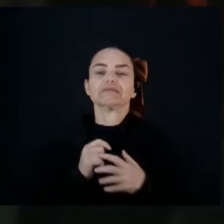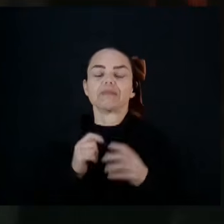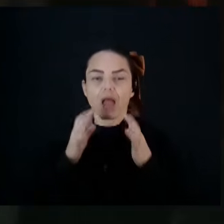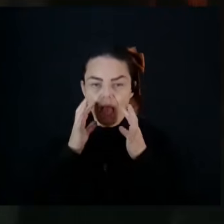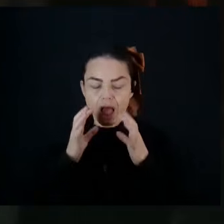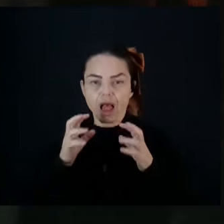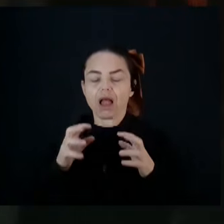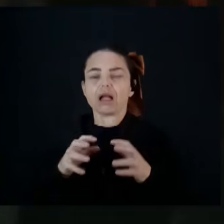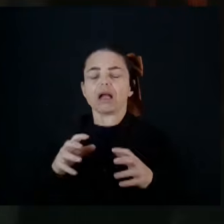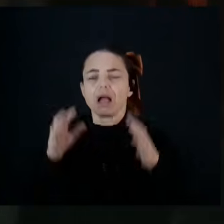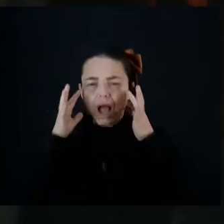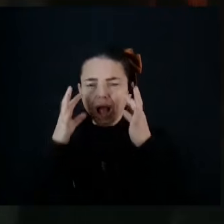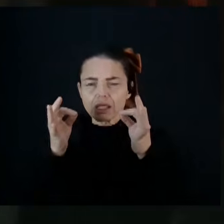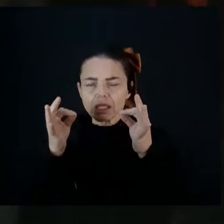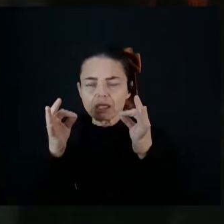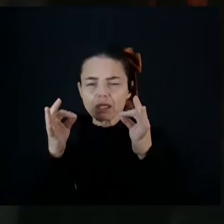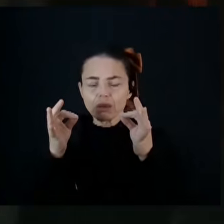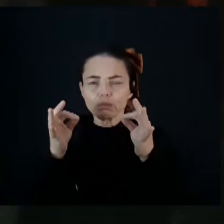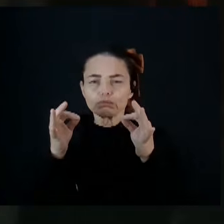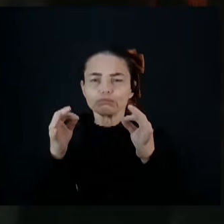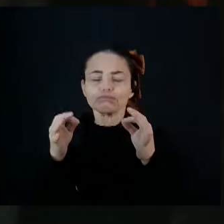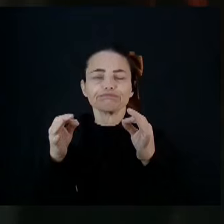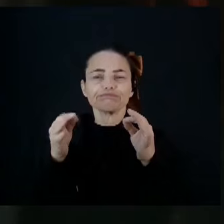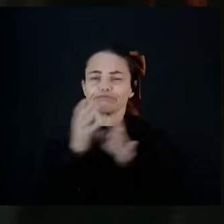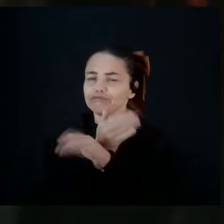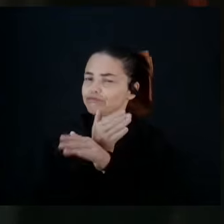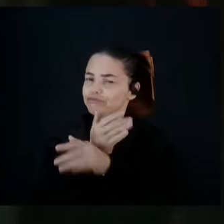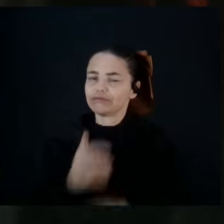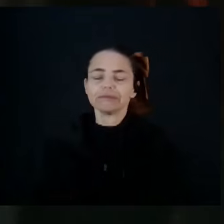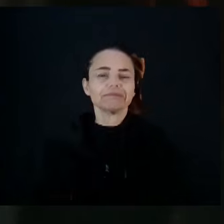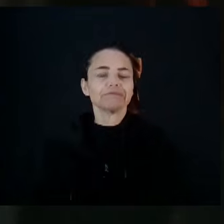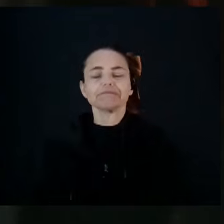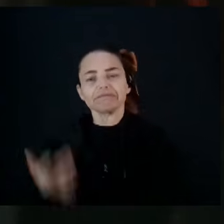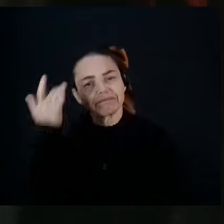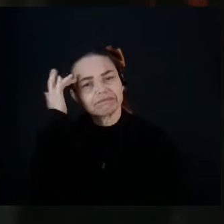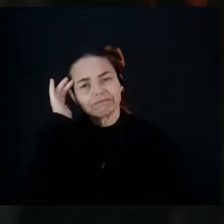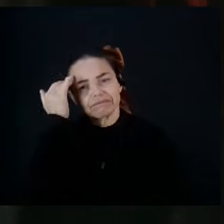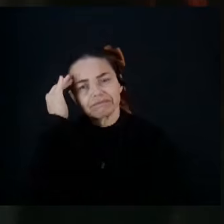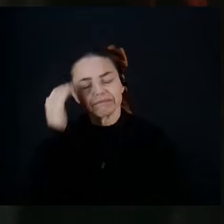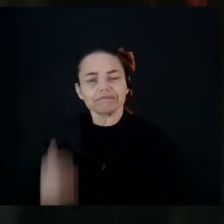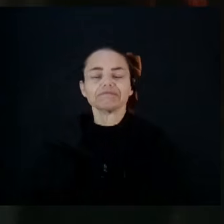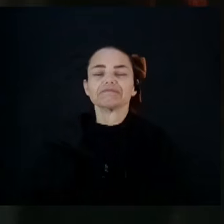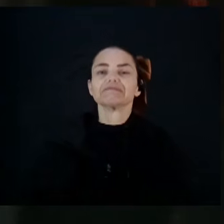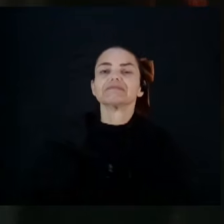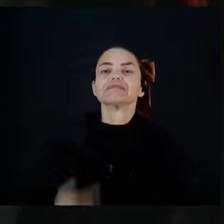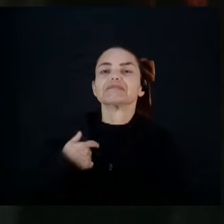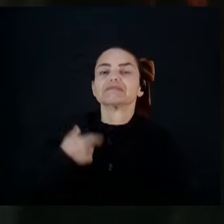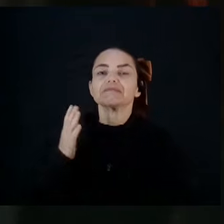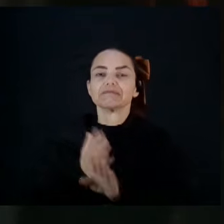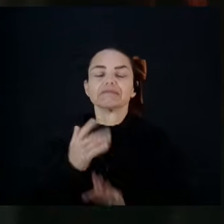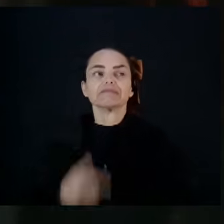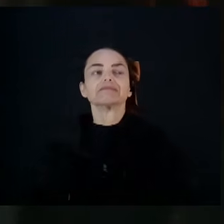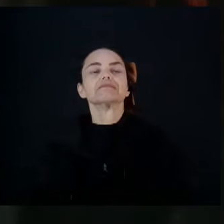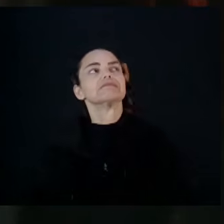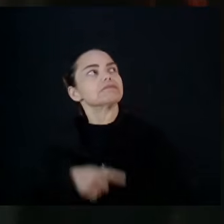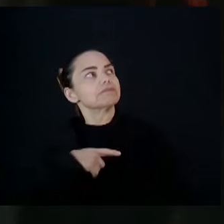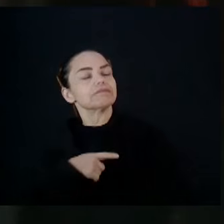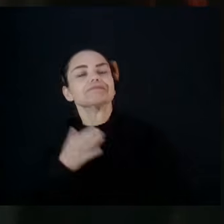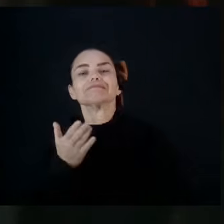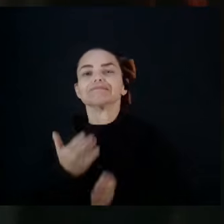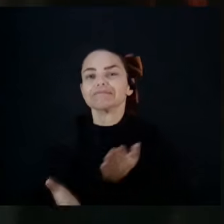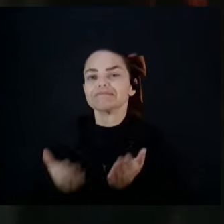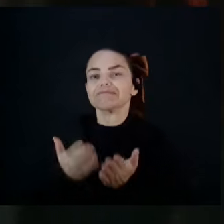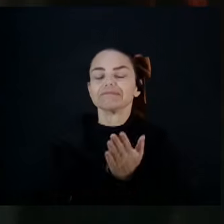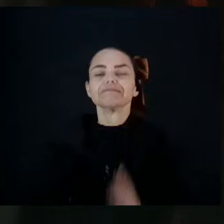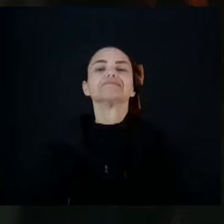é isso, Rúbia? Também não sabia, fui estudar e amanhã a gente descobre mais. Será que a gente está perdendo a